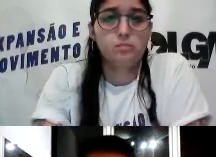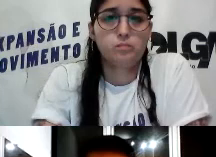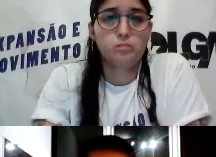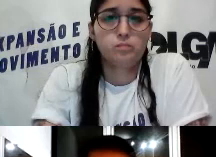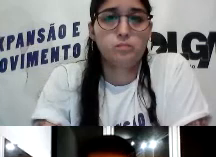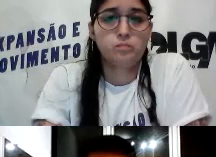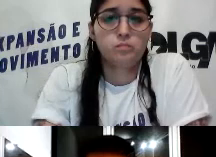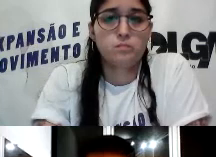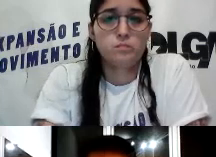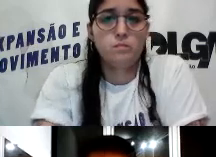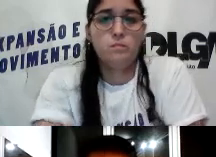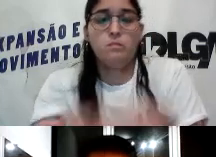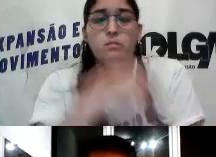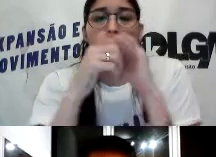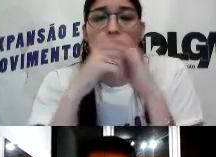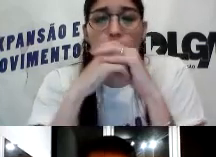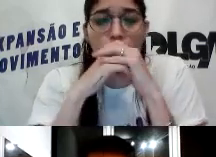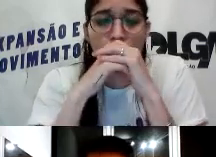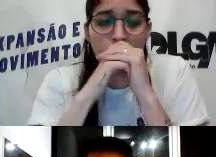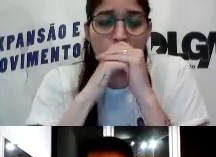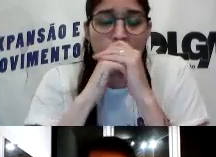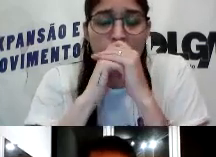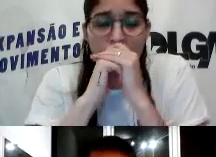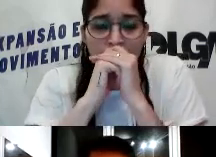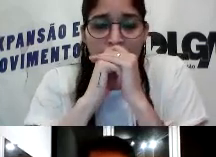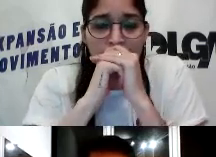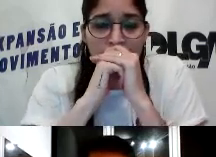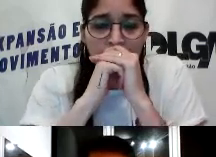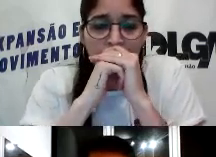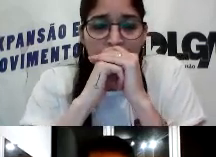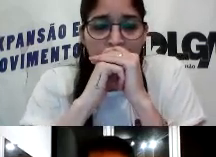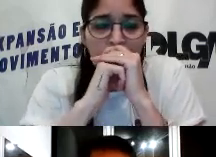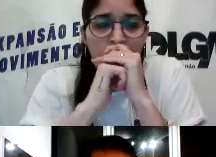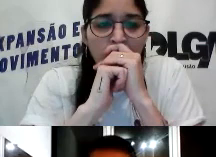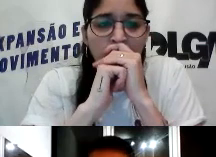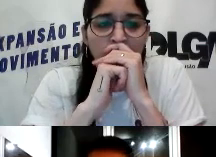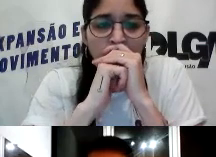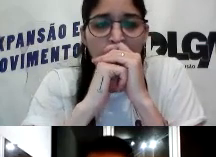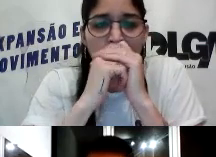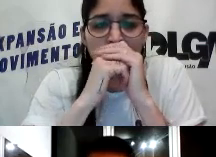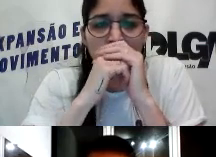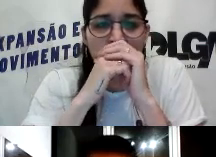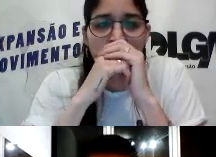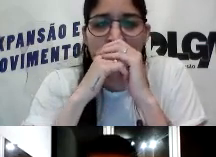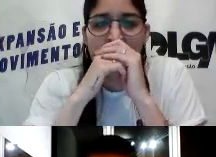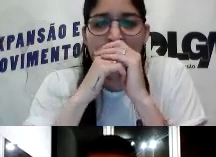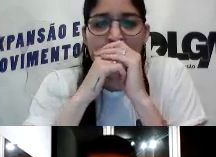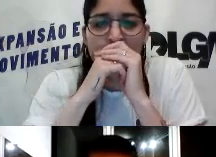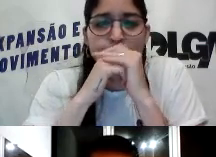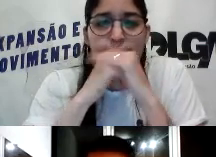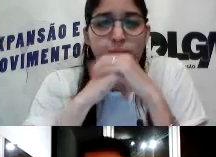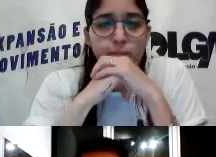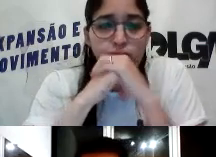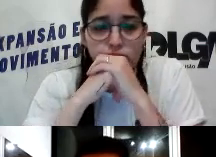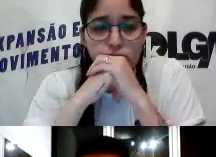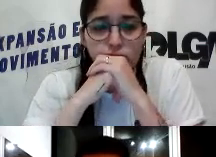2 anos têm uma imunidade ainda imatura, e ele entrou para a escola, que seria um momento importante, que é um momento importante aí para a